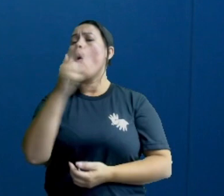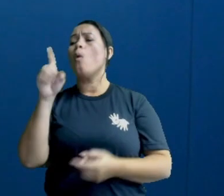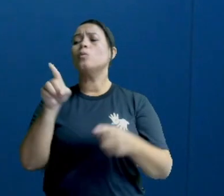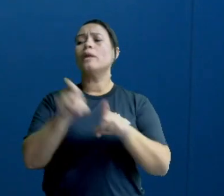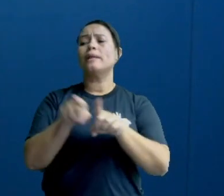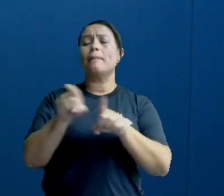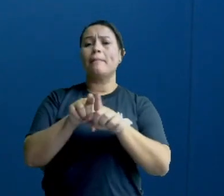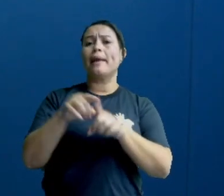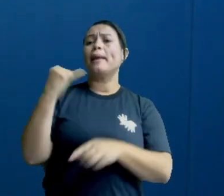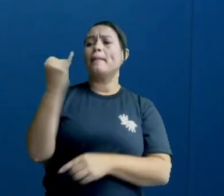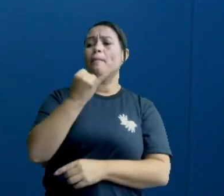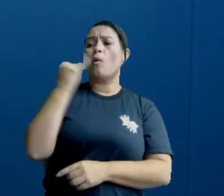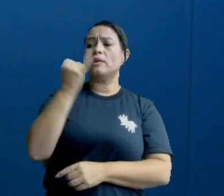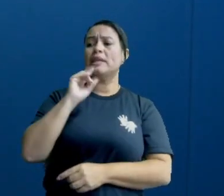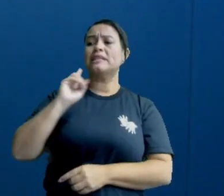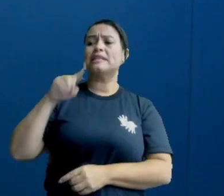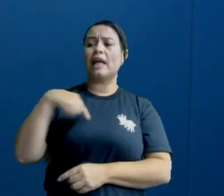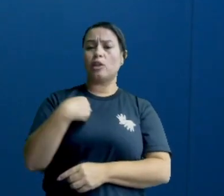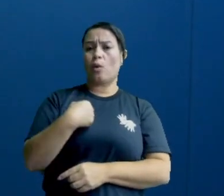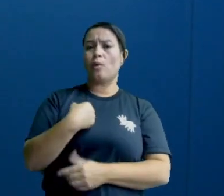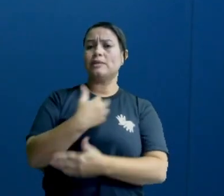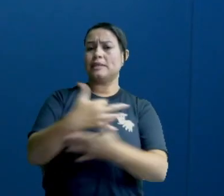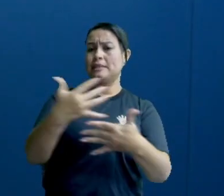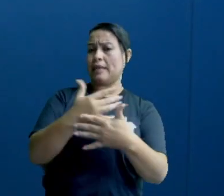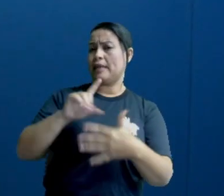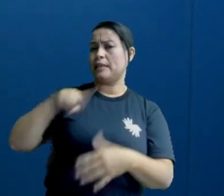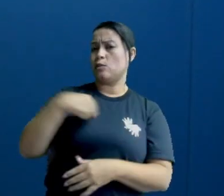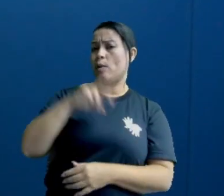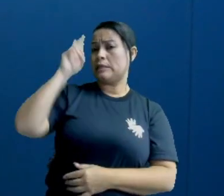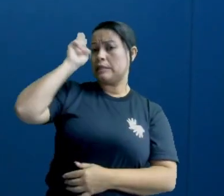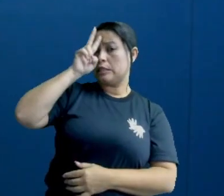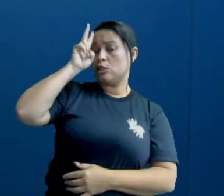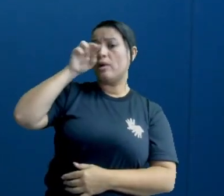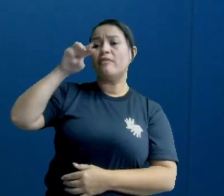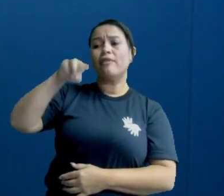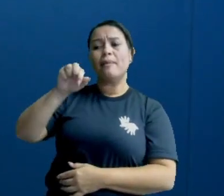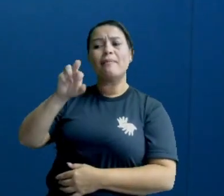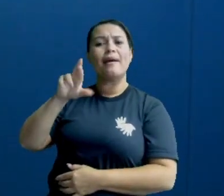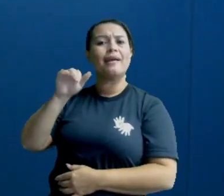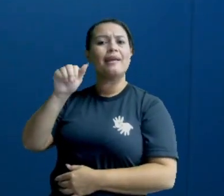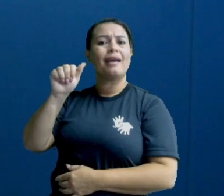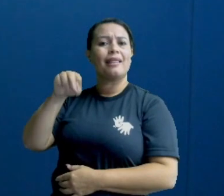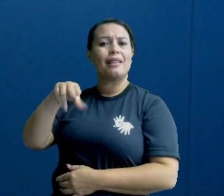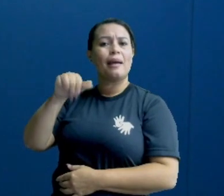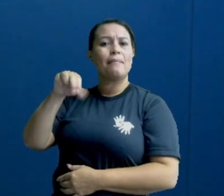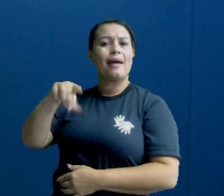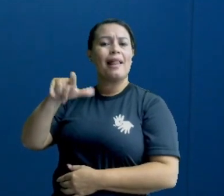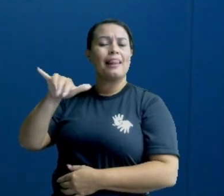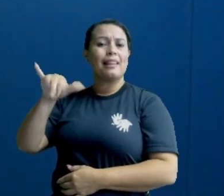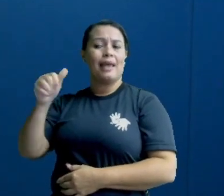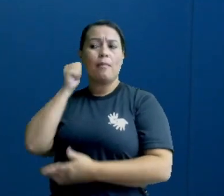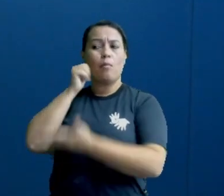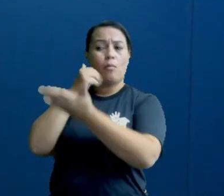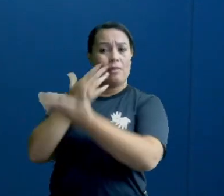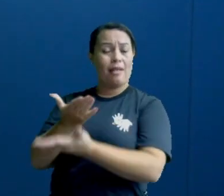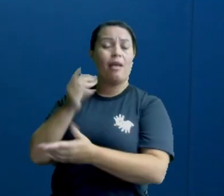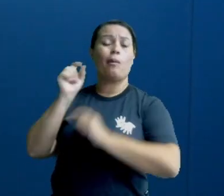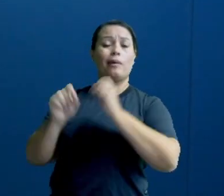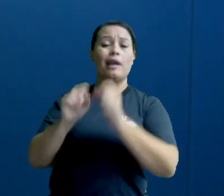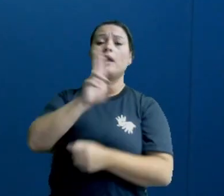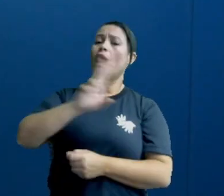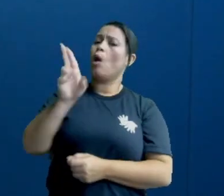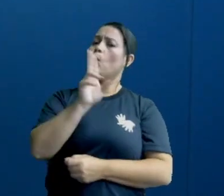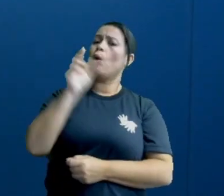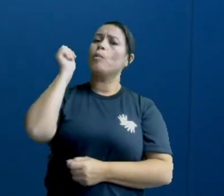Outra parte importante da nossa cidade e da nossa história foi a Mariana Malha. Mariana Malha, que é o nome